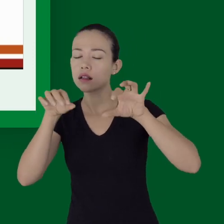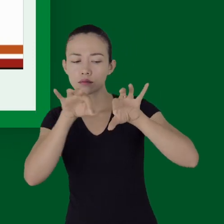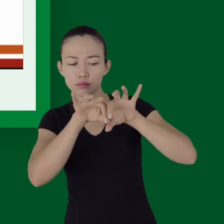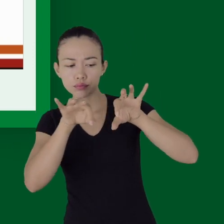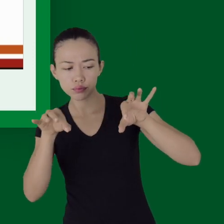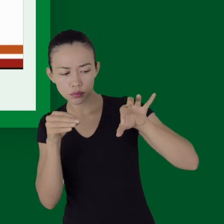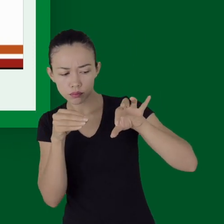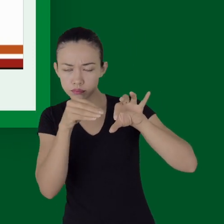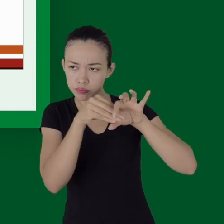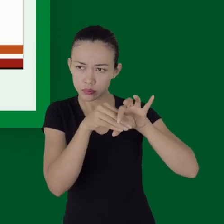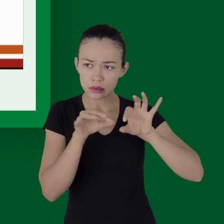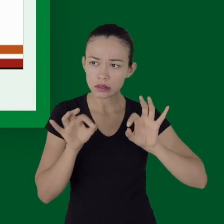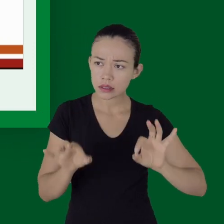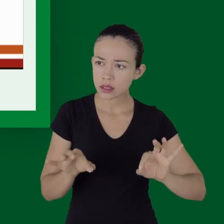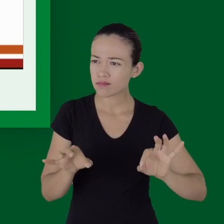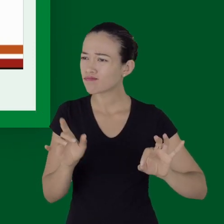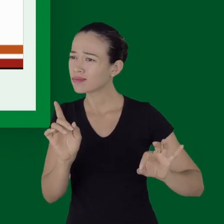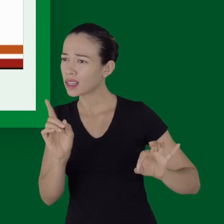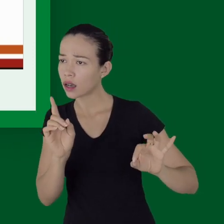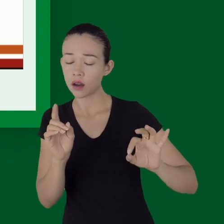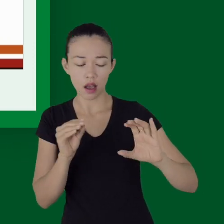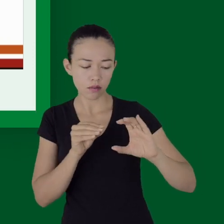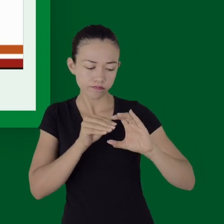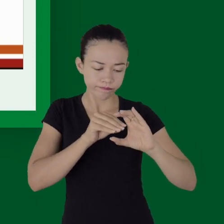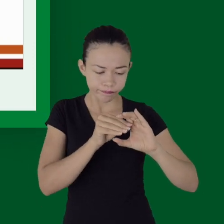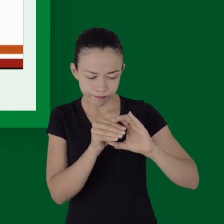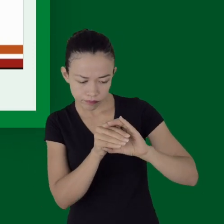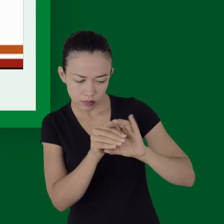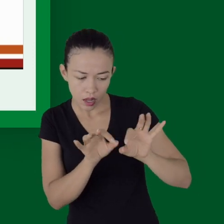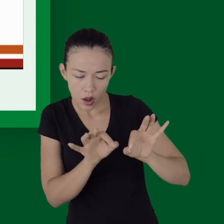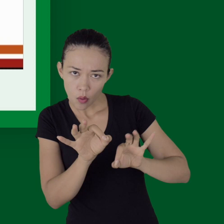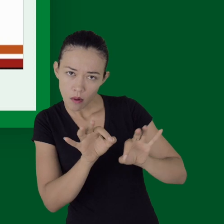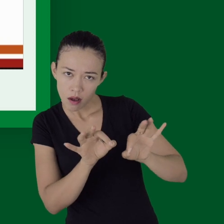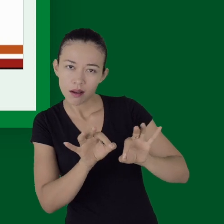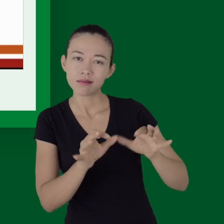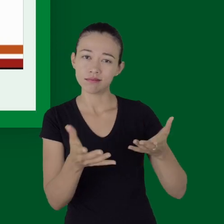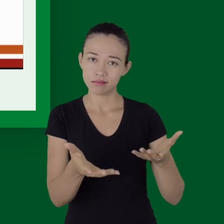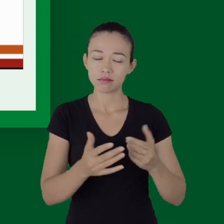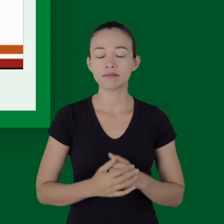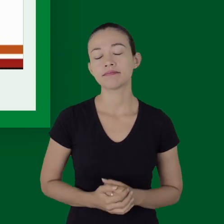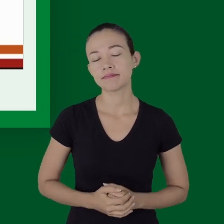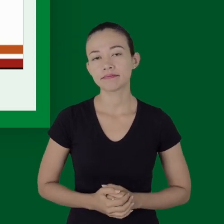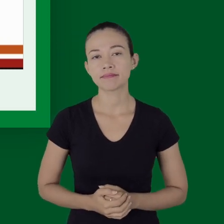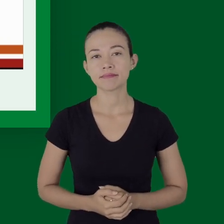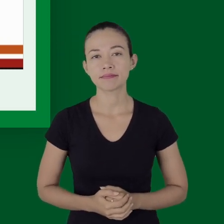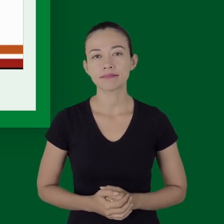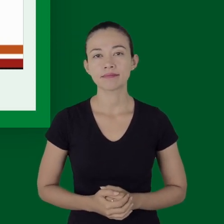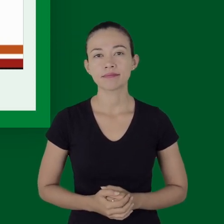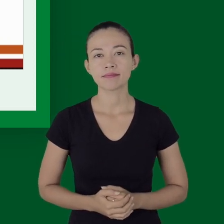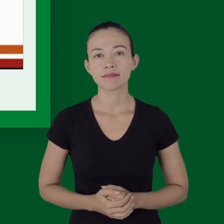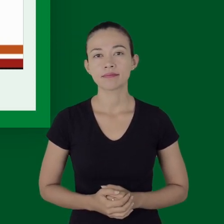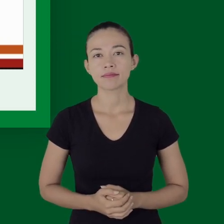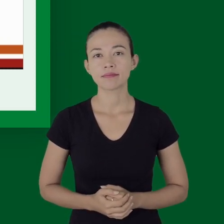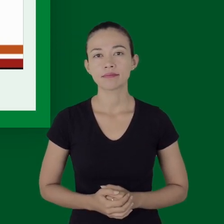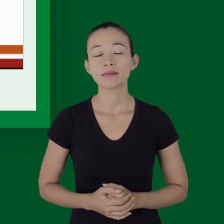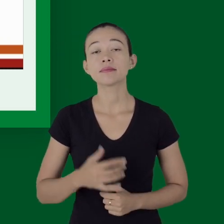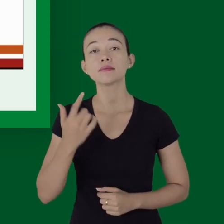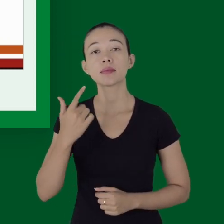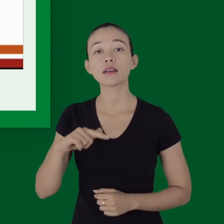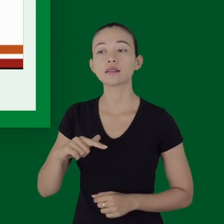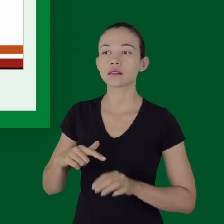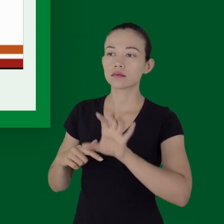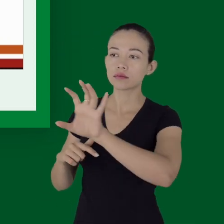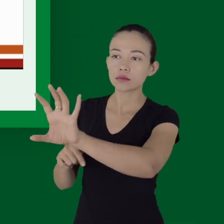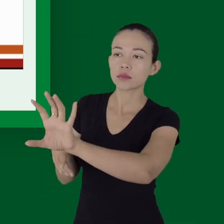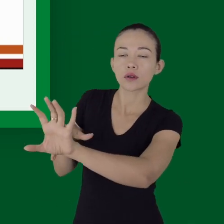na parada cardiorrespiratória. A gente vai conectar o paciente ao ventilador, fazer o controle dos parâmetros